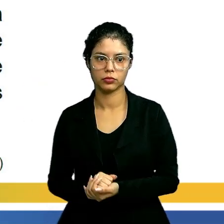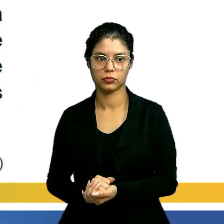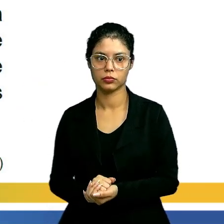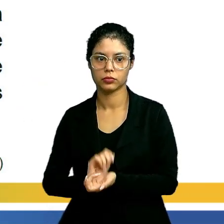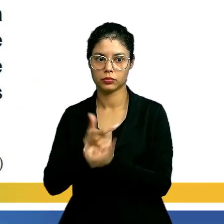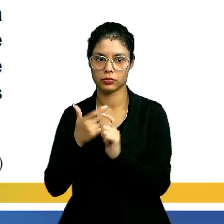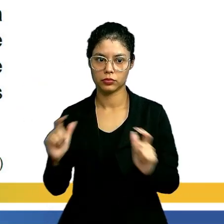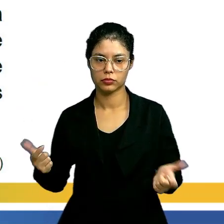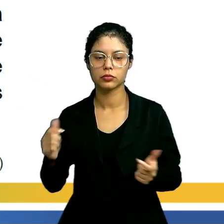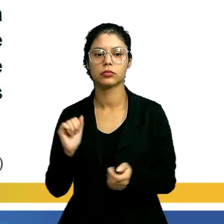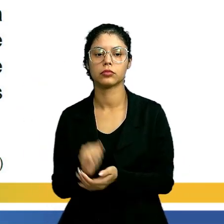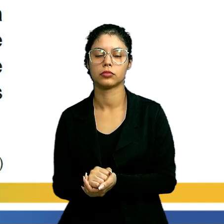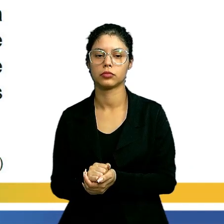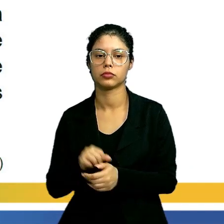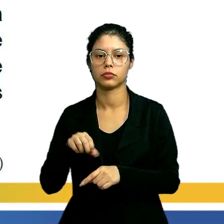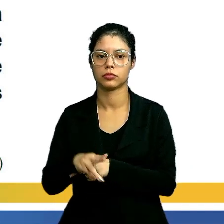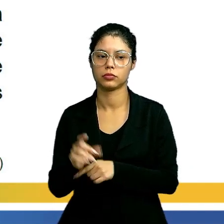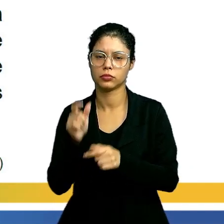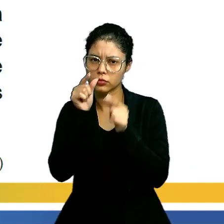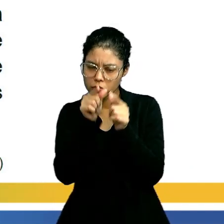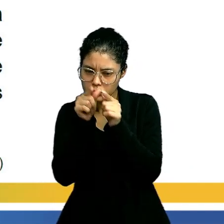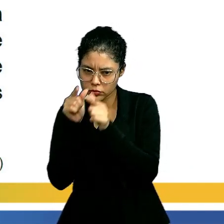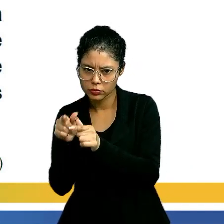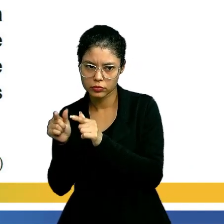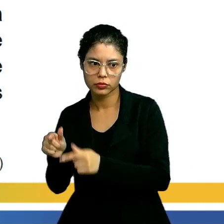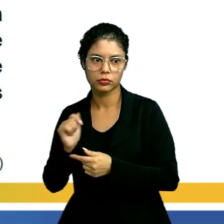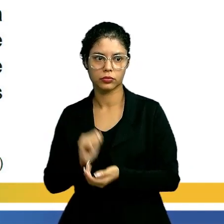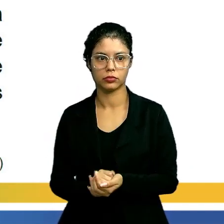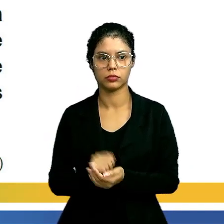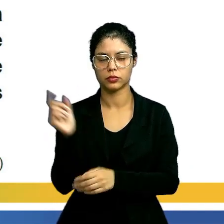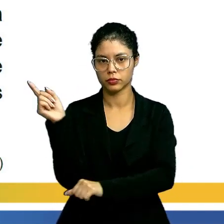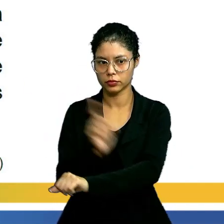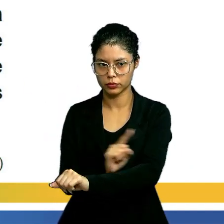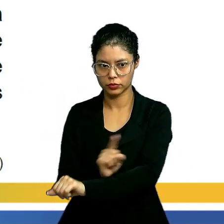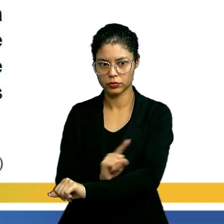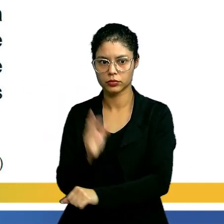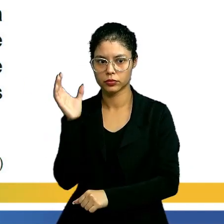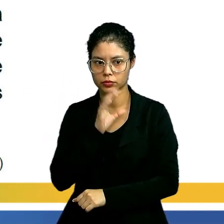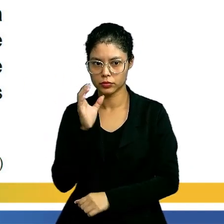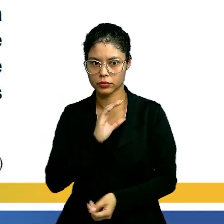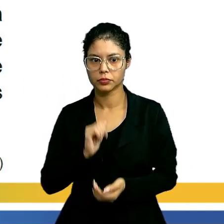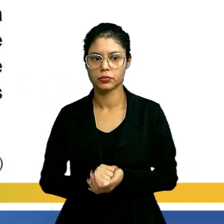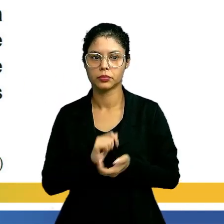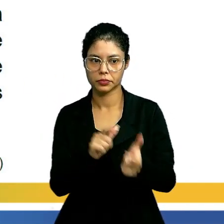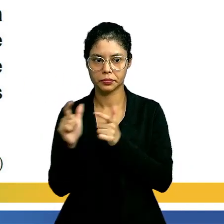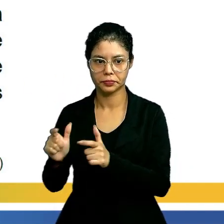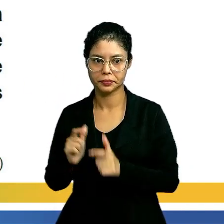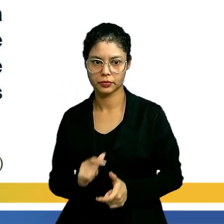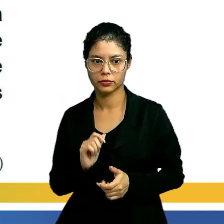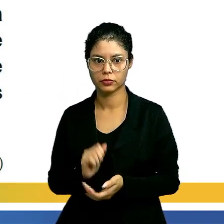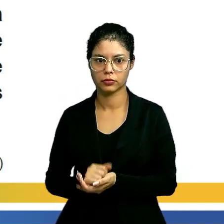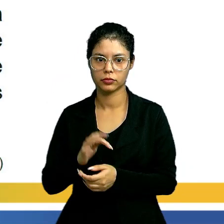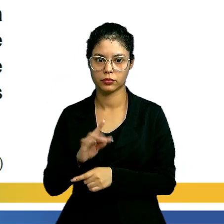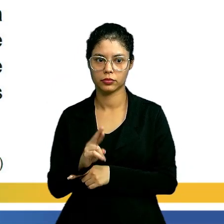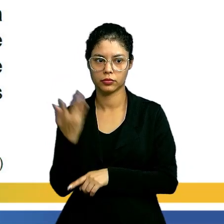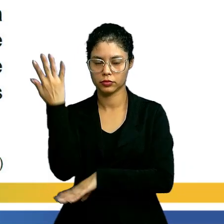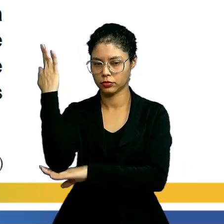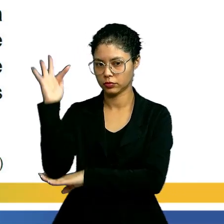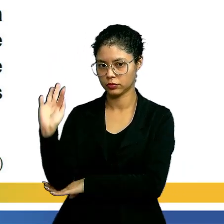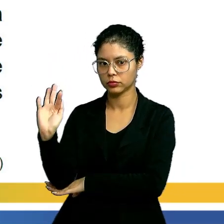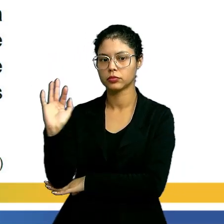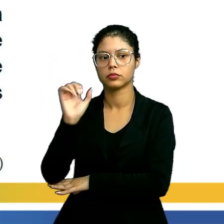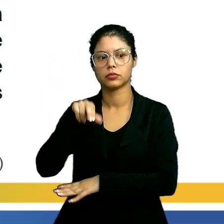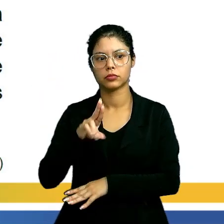LHC é uma imensa e sofisticada máquina onde as partículas são aceleradas em um túnel, localizado na fronteira da França com a